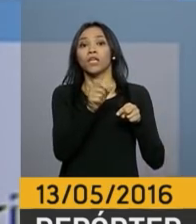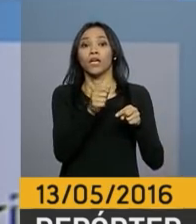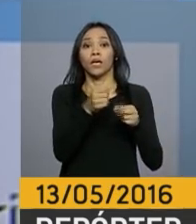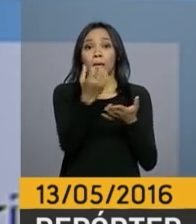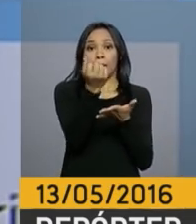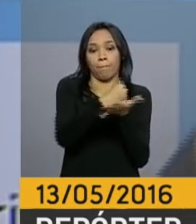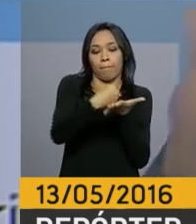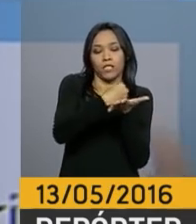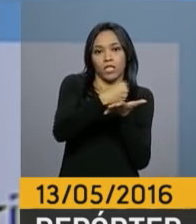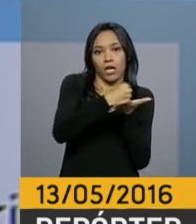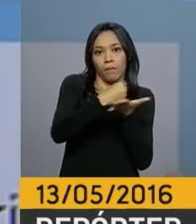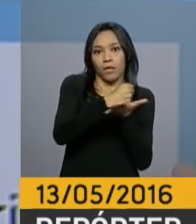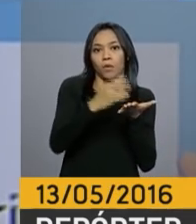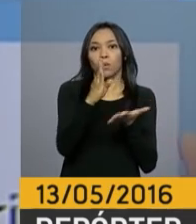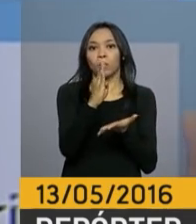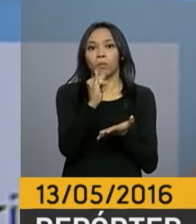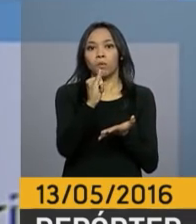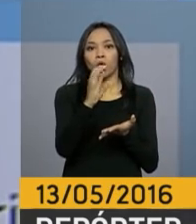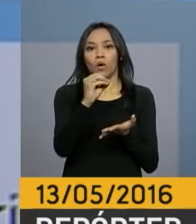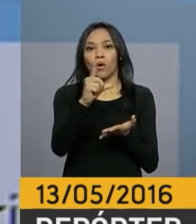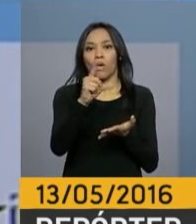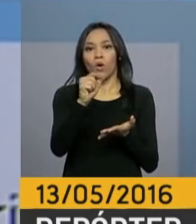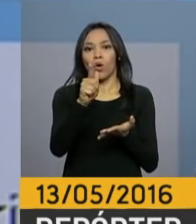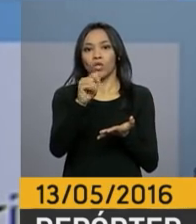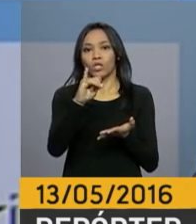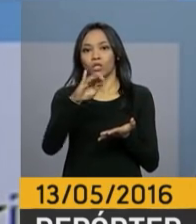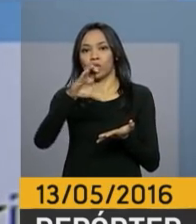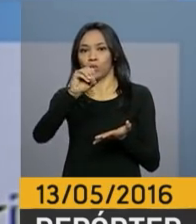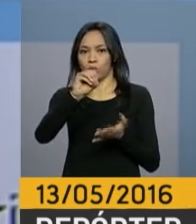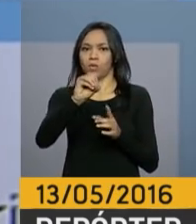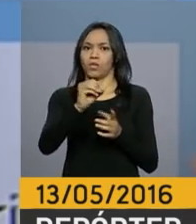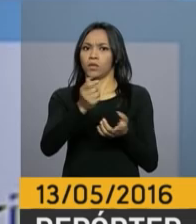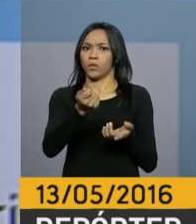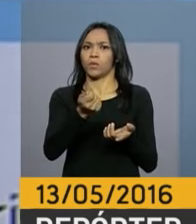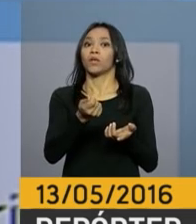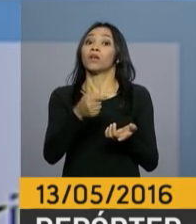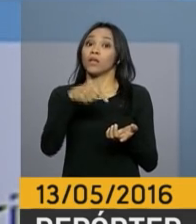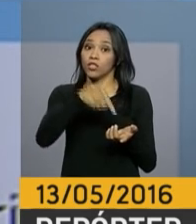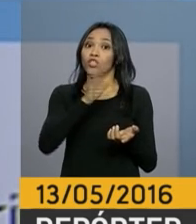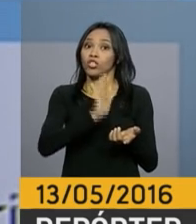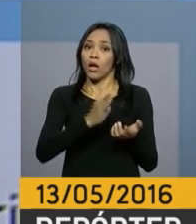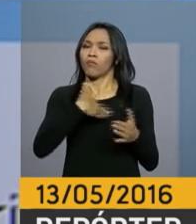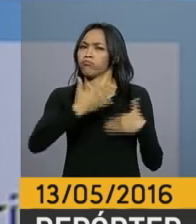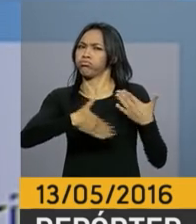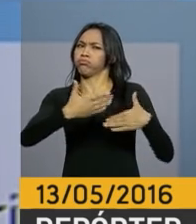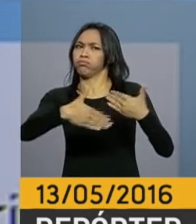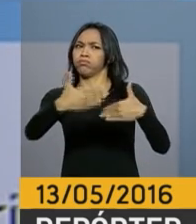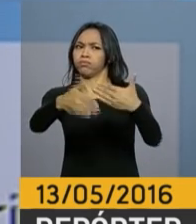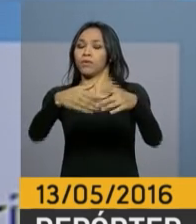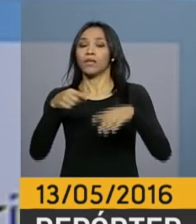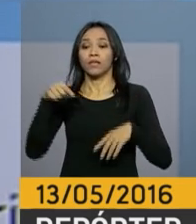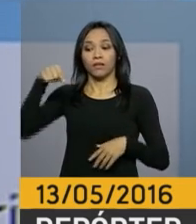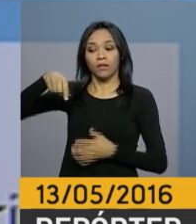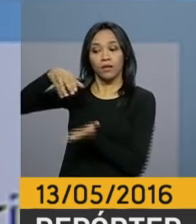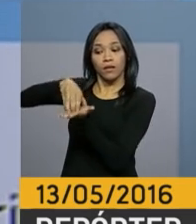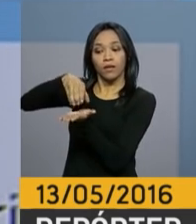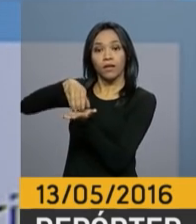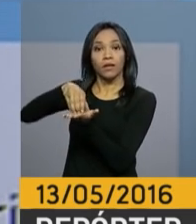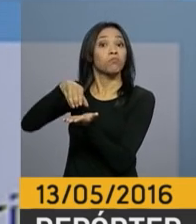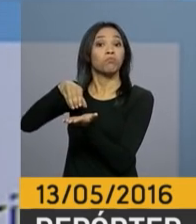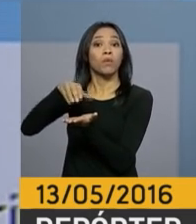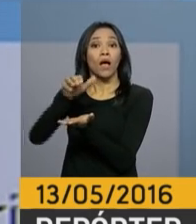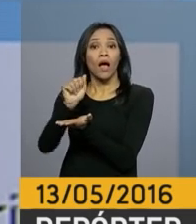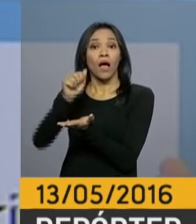biológicos de alto custo que estão aí há algum tempo já caminhando né e a Anvisa não aceita